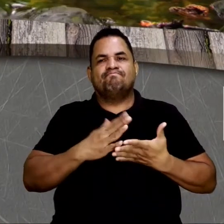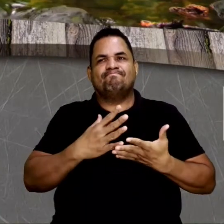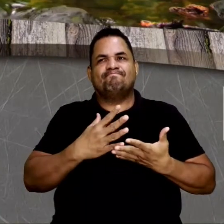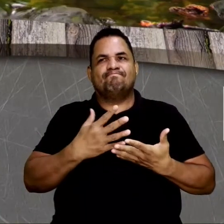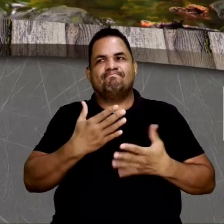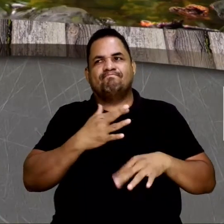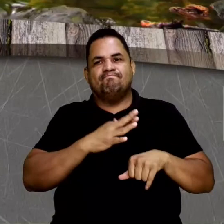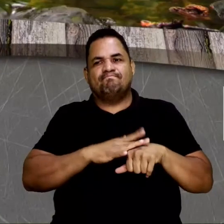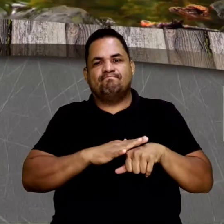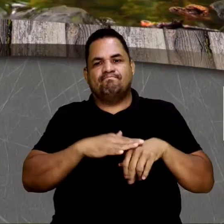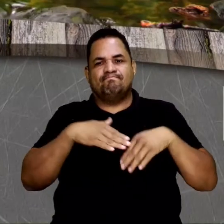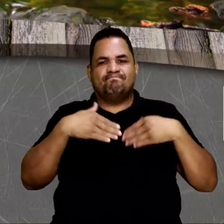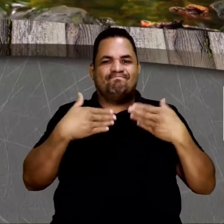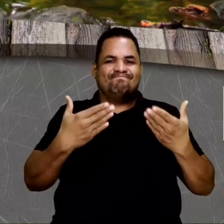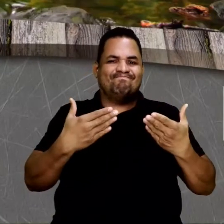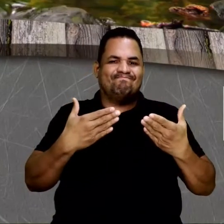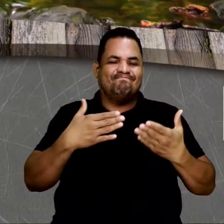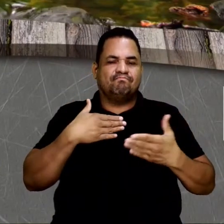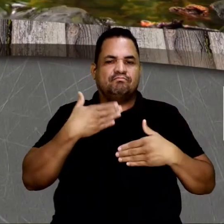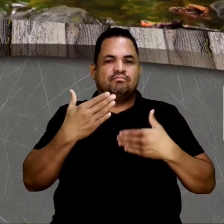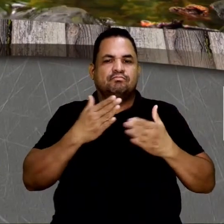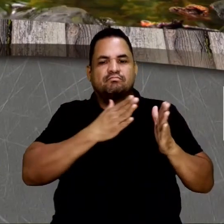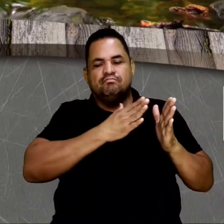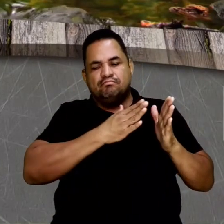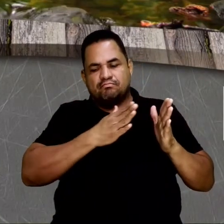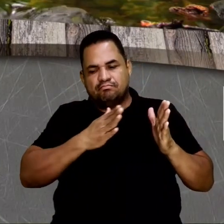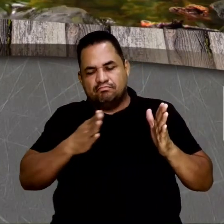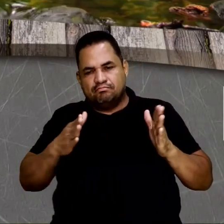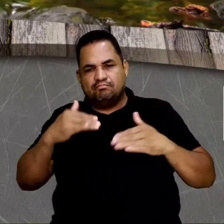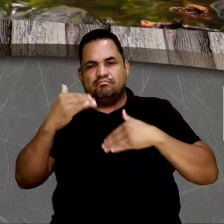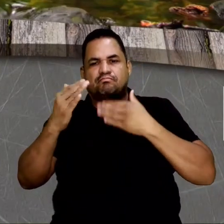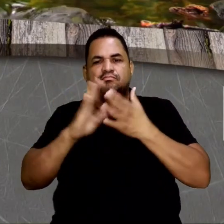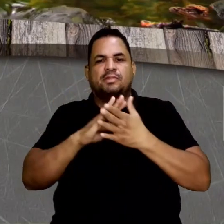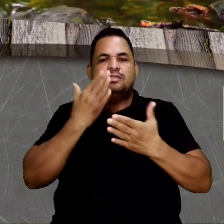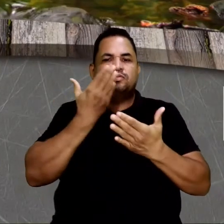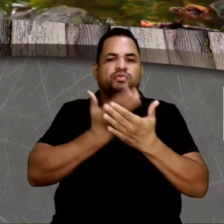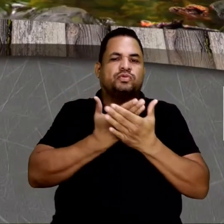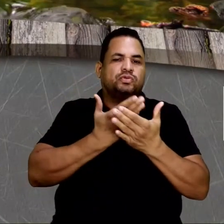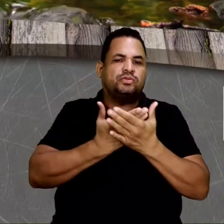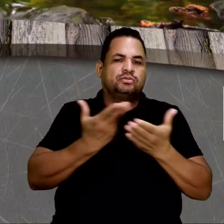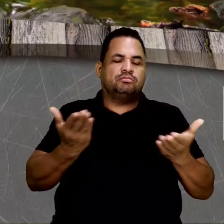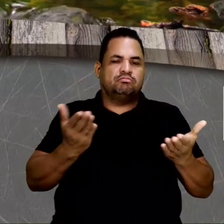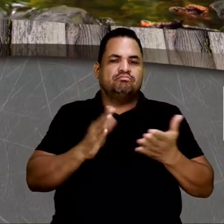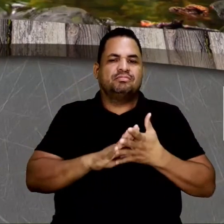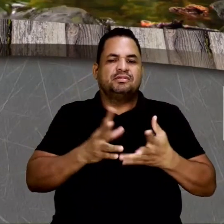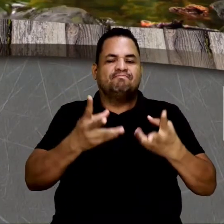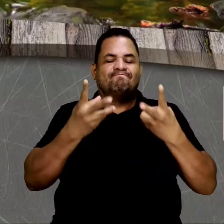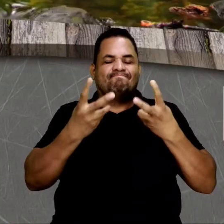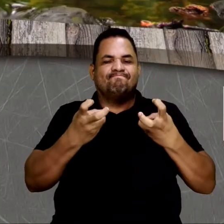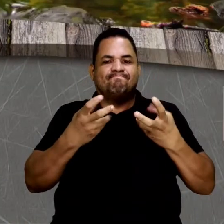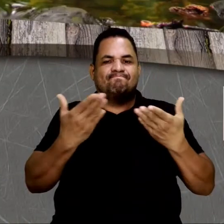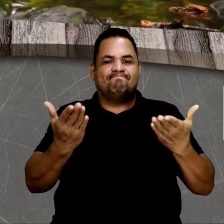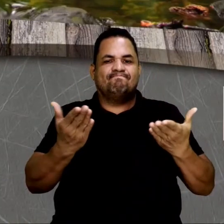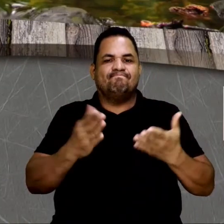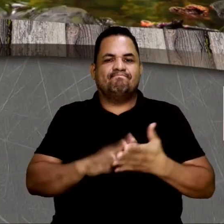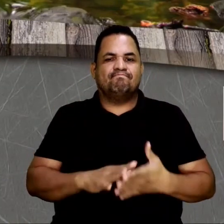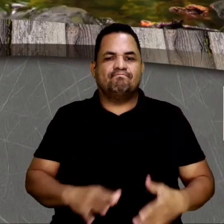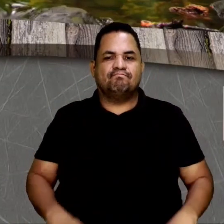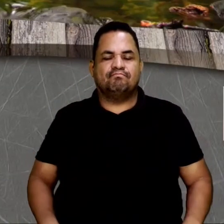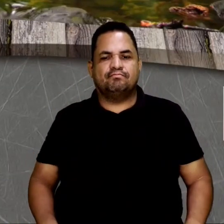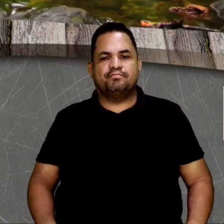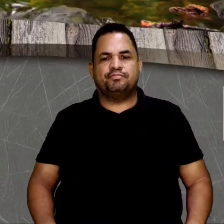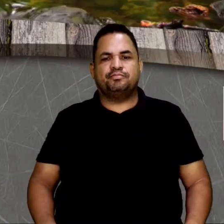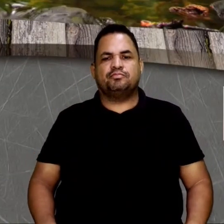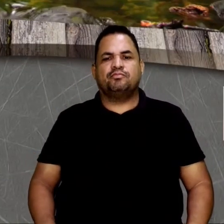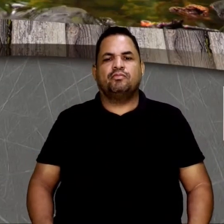vai, quando chegar na fase escolar ou tudo, vai identificar alguma coisa e aí a pessoa não vai saber, mas nossa, da